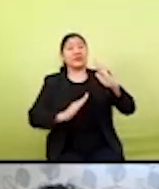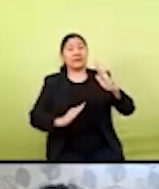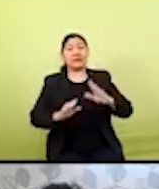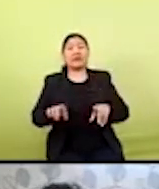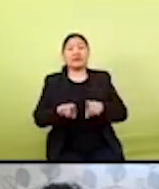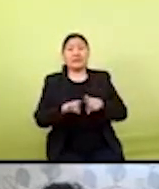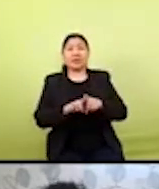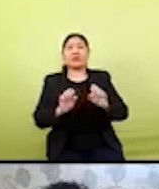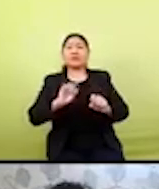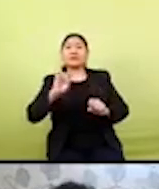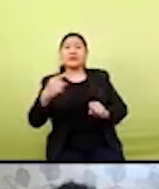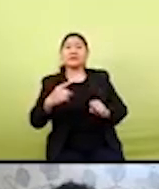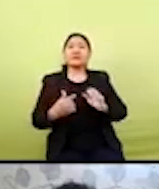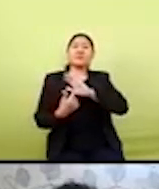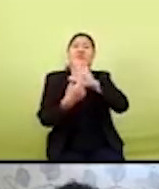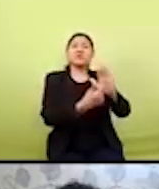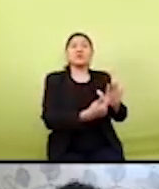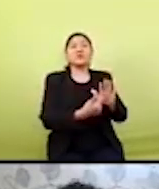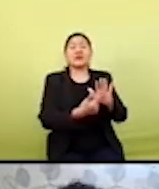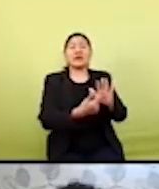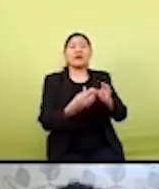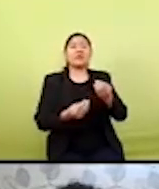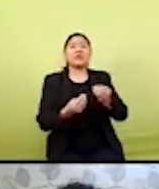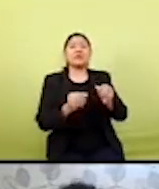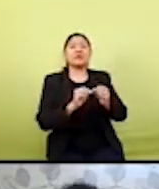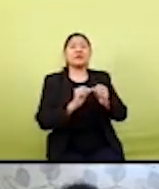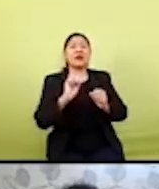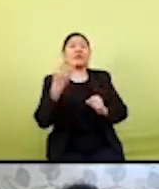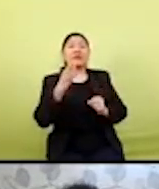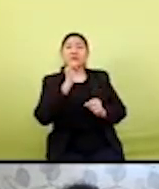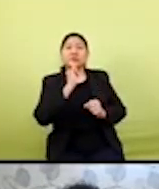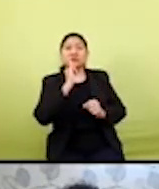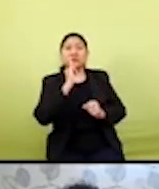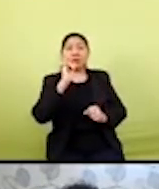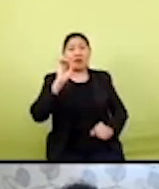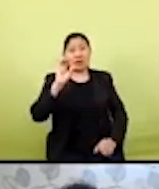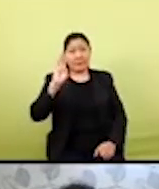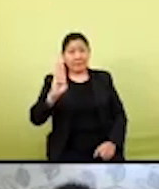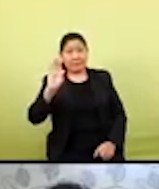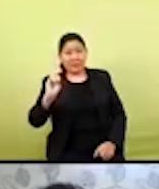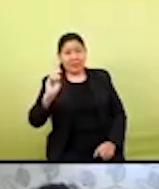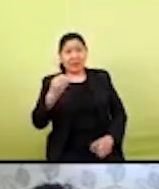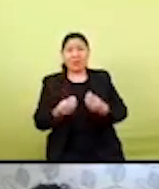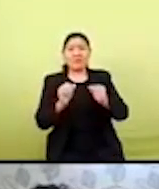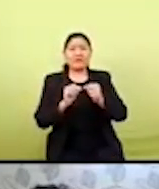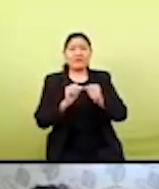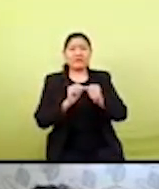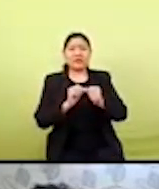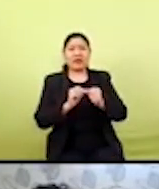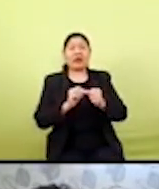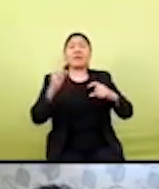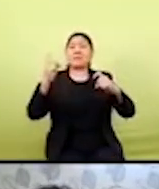vídeo alguns desses canais, como, por exemplo, o boletim de ocorrência online para violência doméstica, como, por exemplo, o pedido de